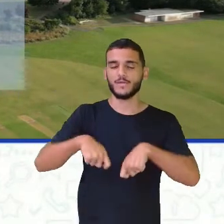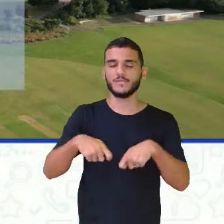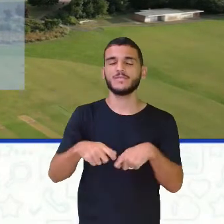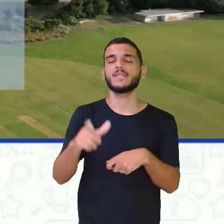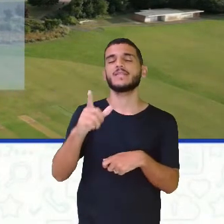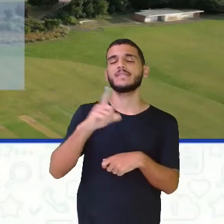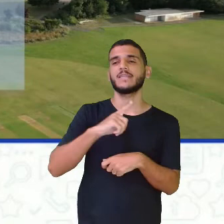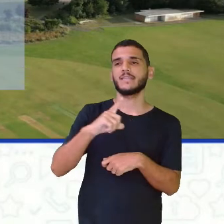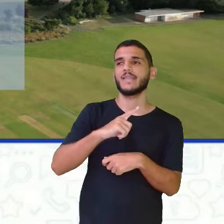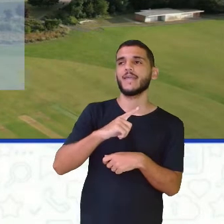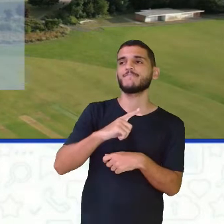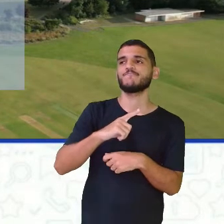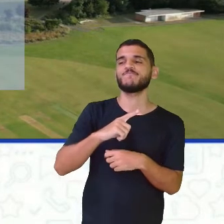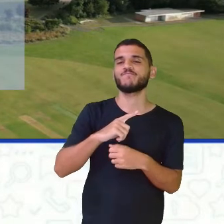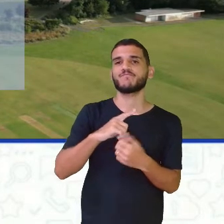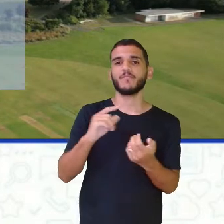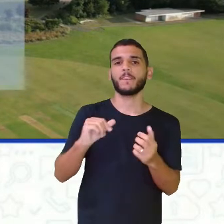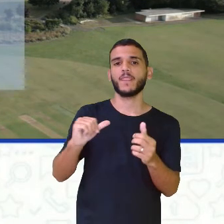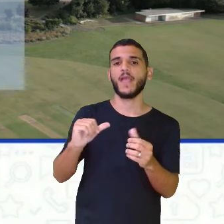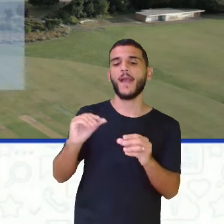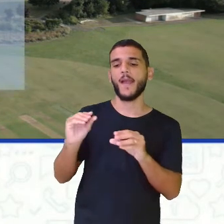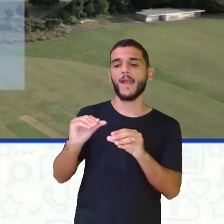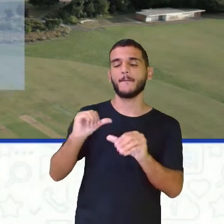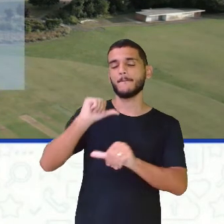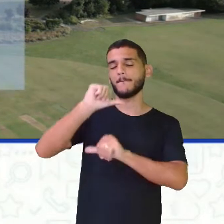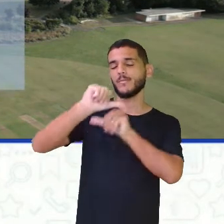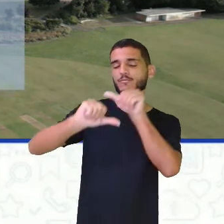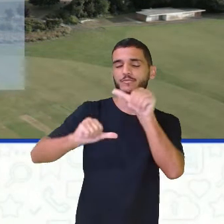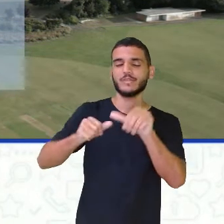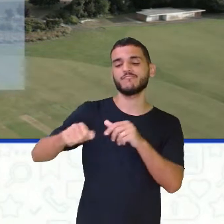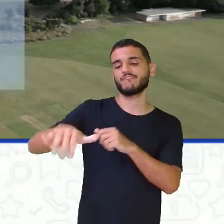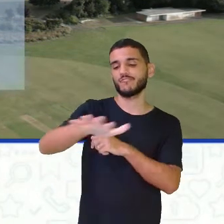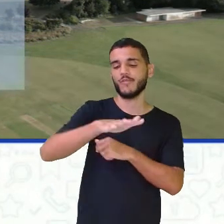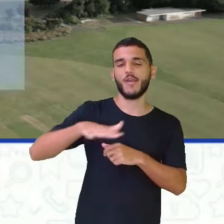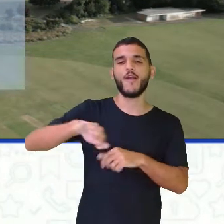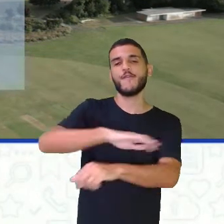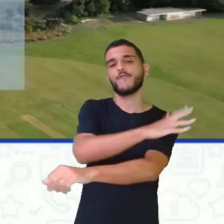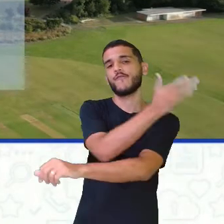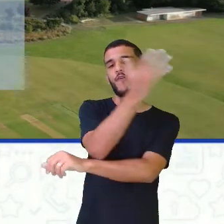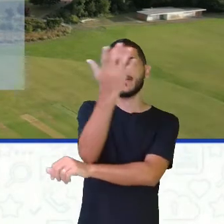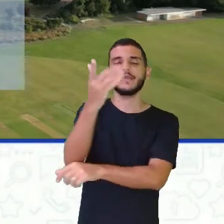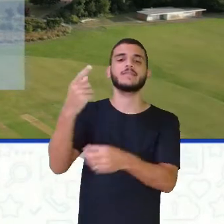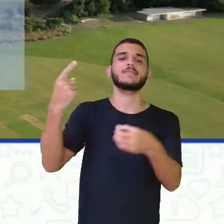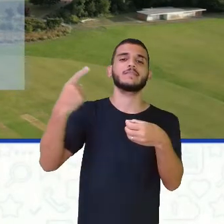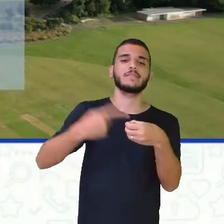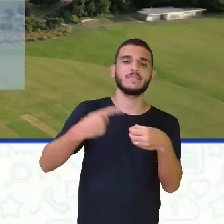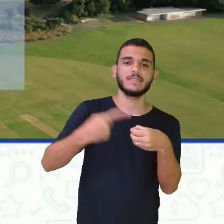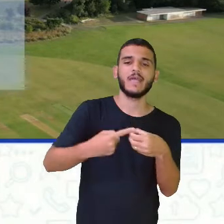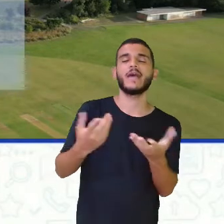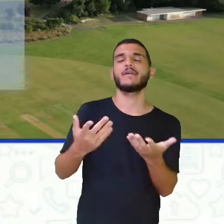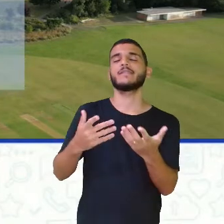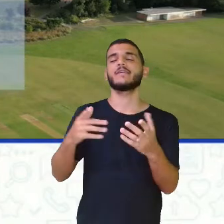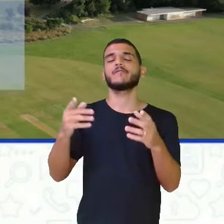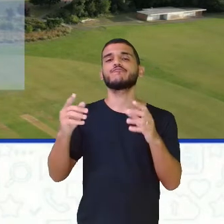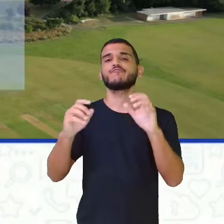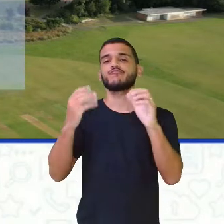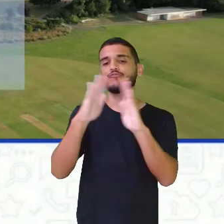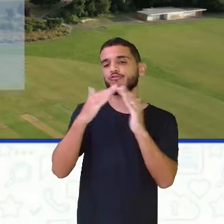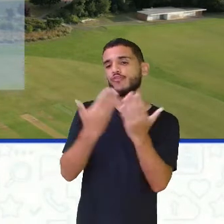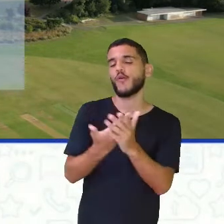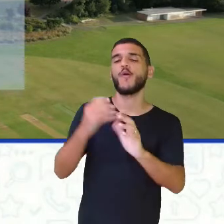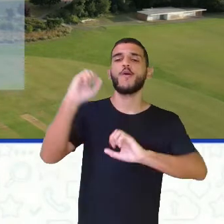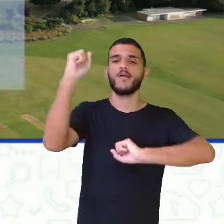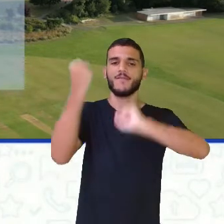sonora de um determinado espaço geográfico. Numa floresta, numa cidade, num bairro, numa escola, numa fábrica. O ambiente